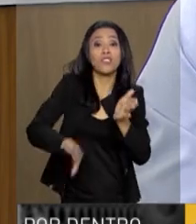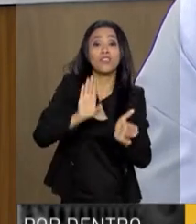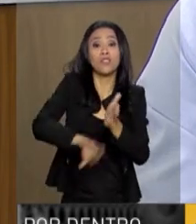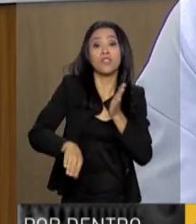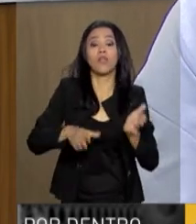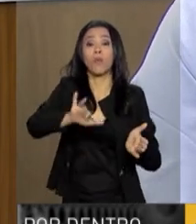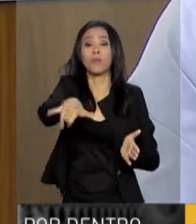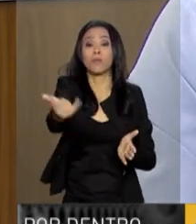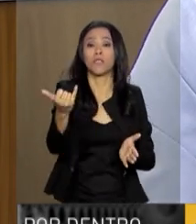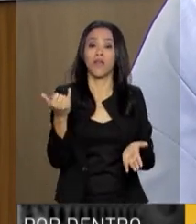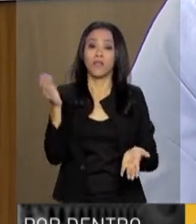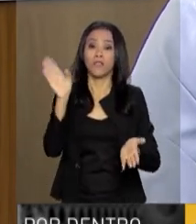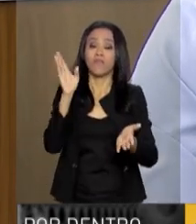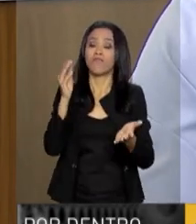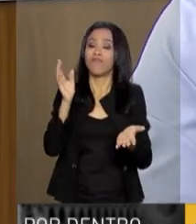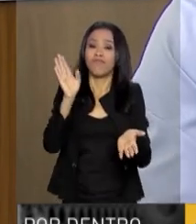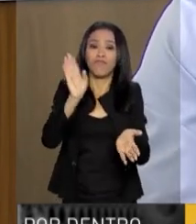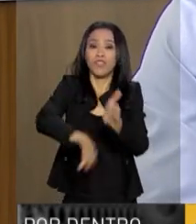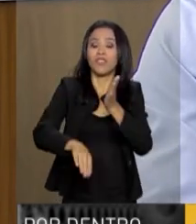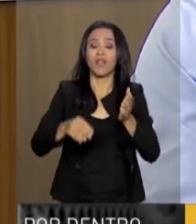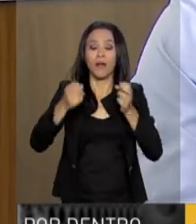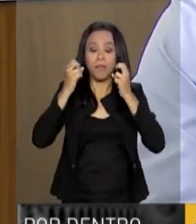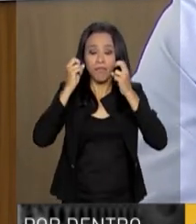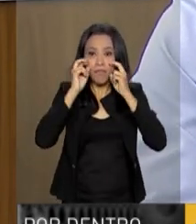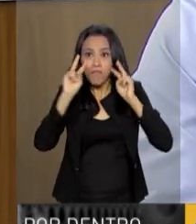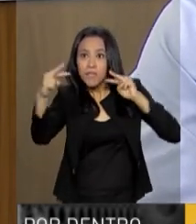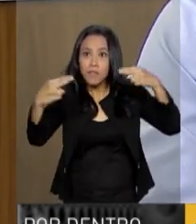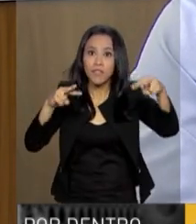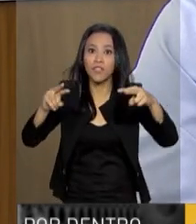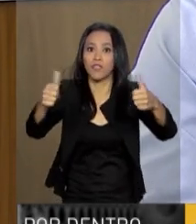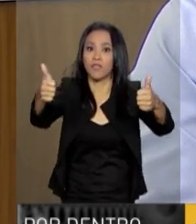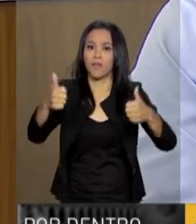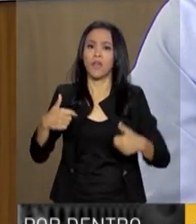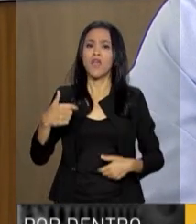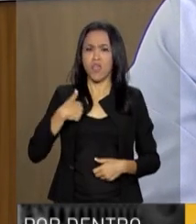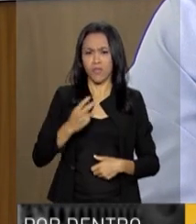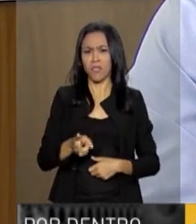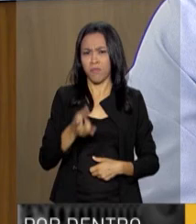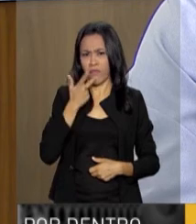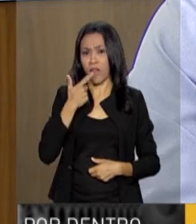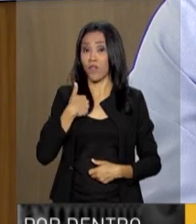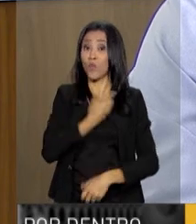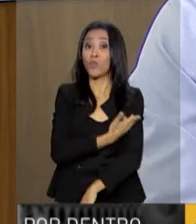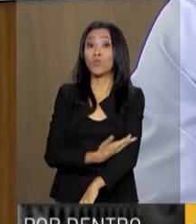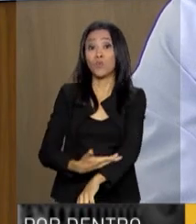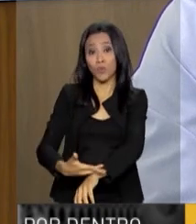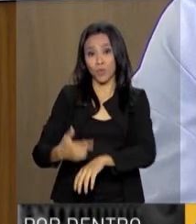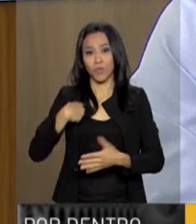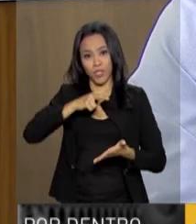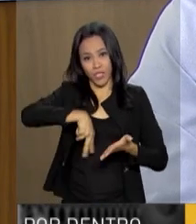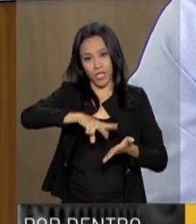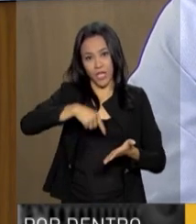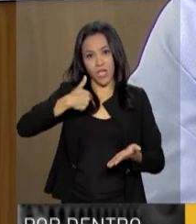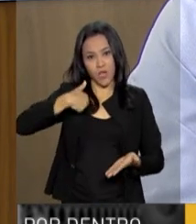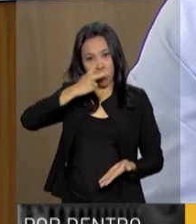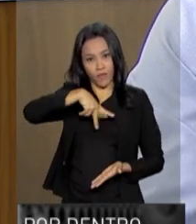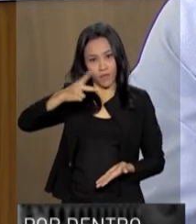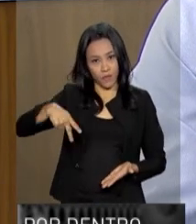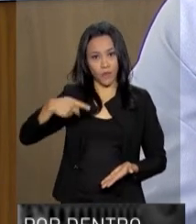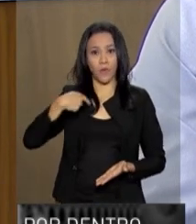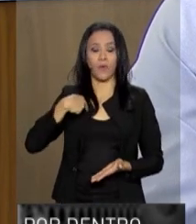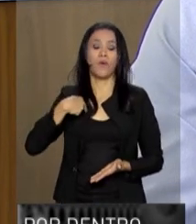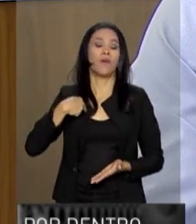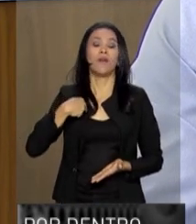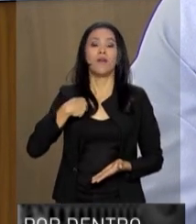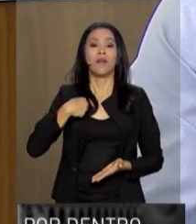sempre costuma falar eu tenho o hábito de leitura é sou professor da universidade estadual do maranhão